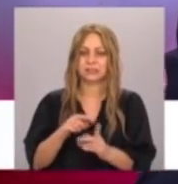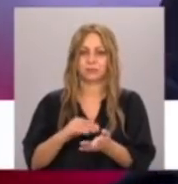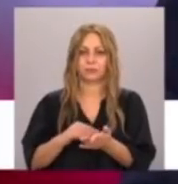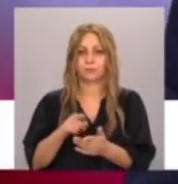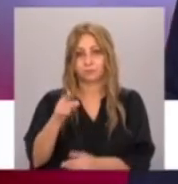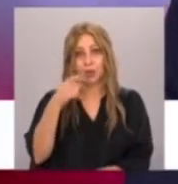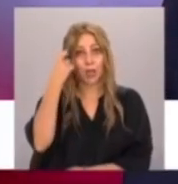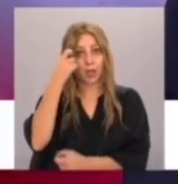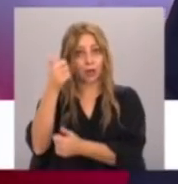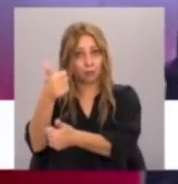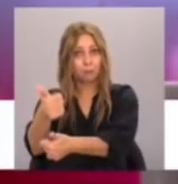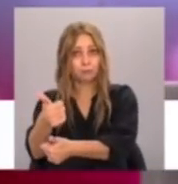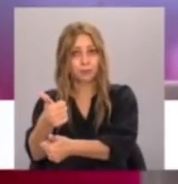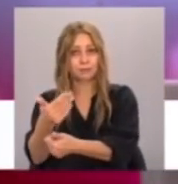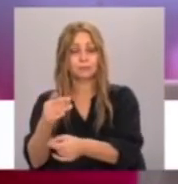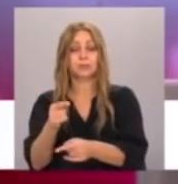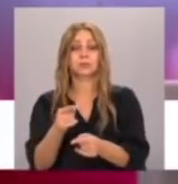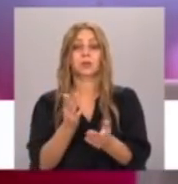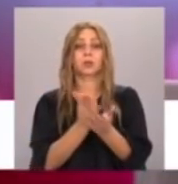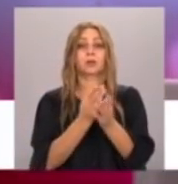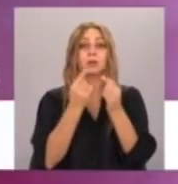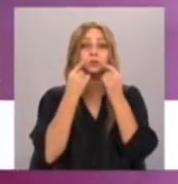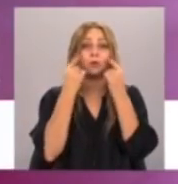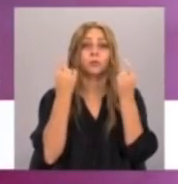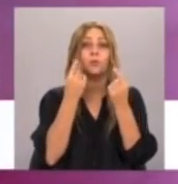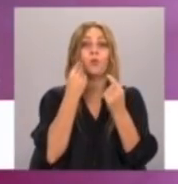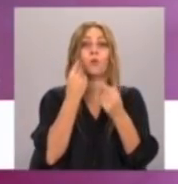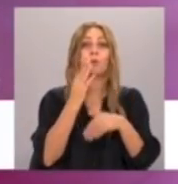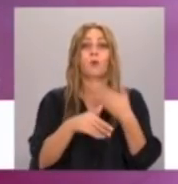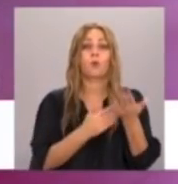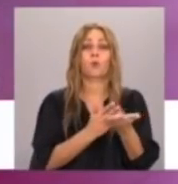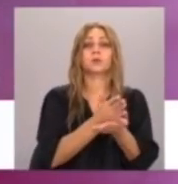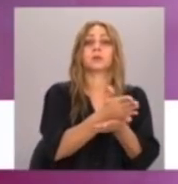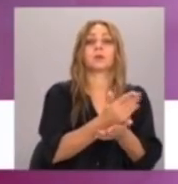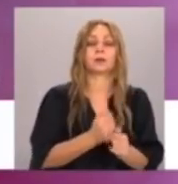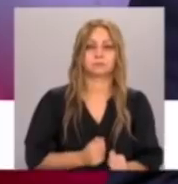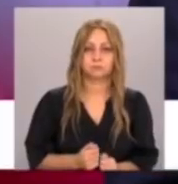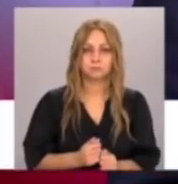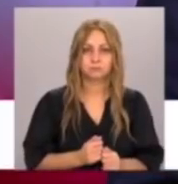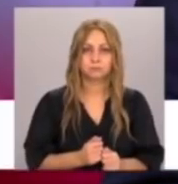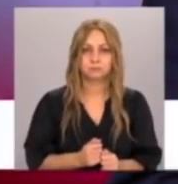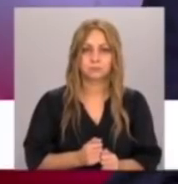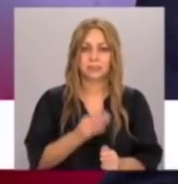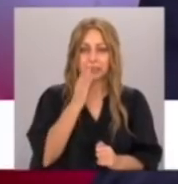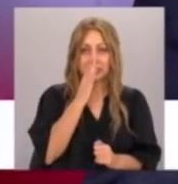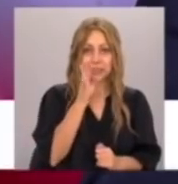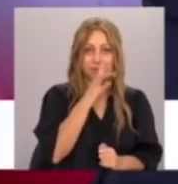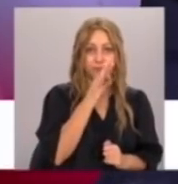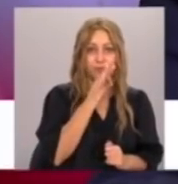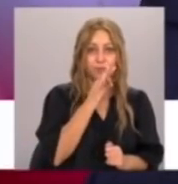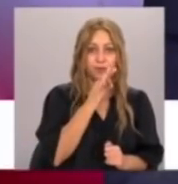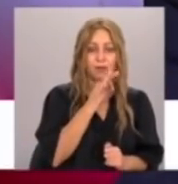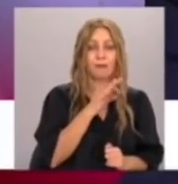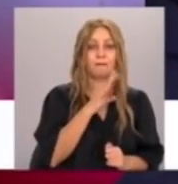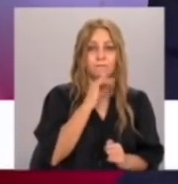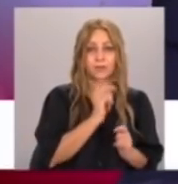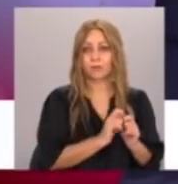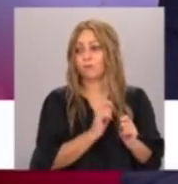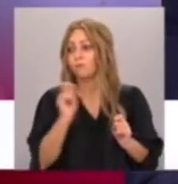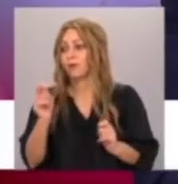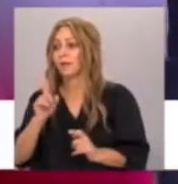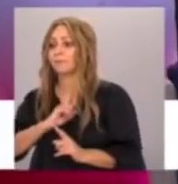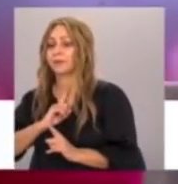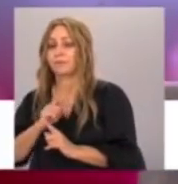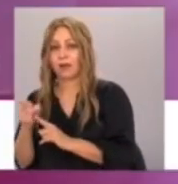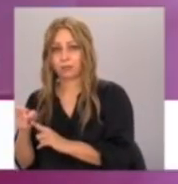este a sério tá bem o problema é que depois a escola pública tem de se manter e portanto depois do a família mete o filho sempre no privado porque o